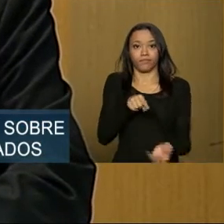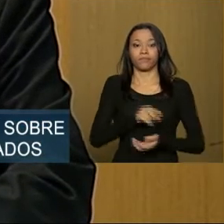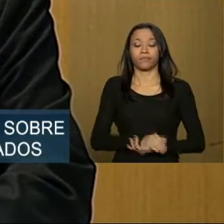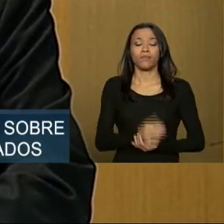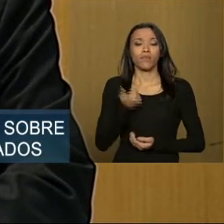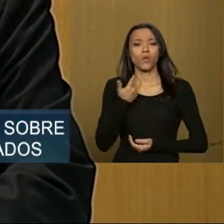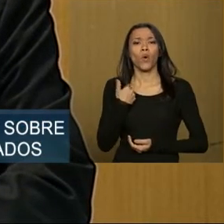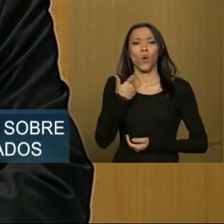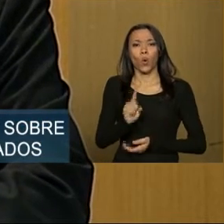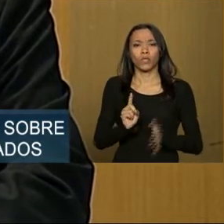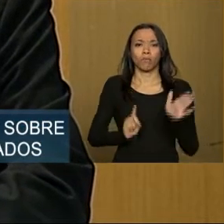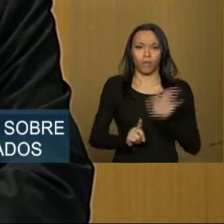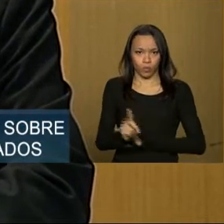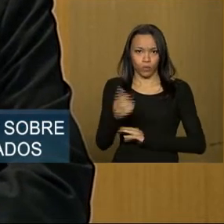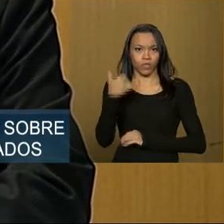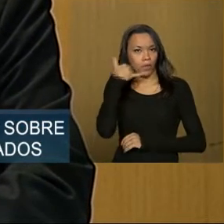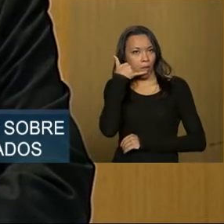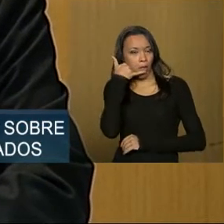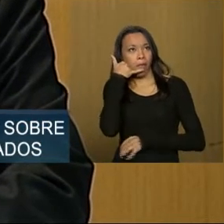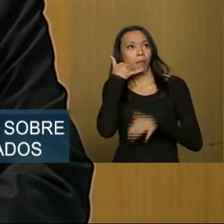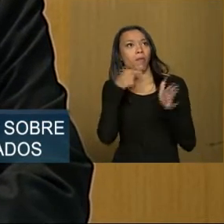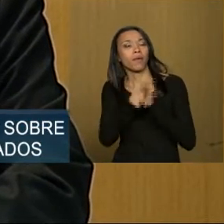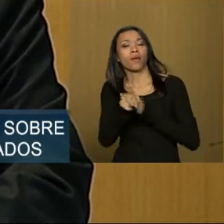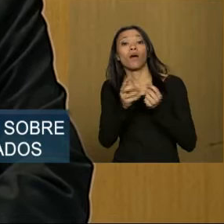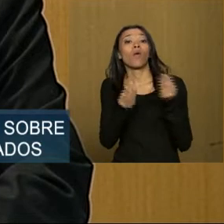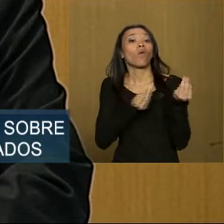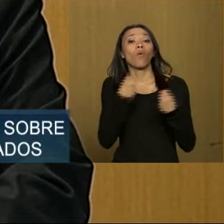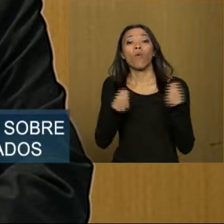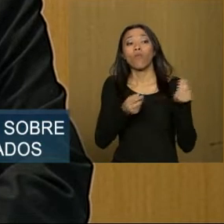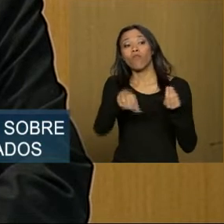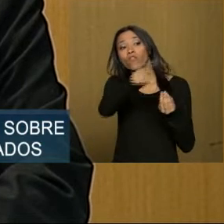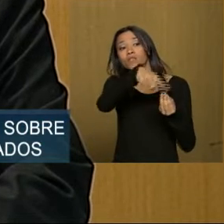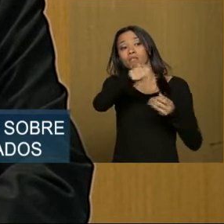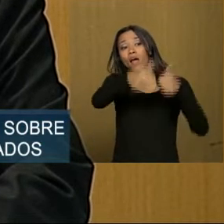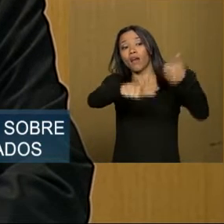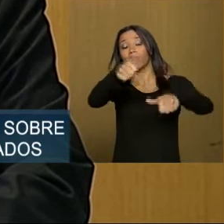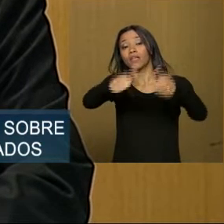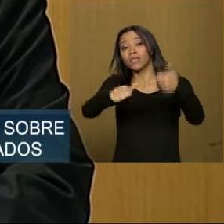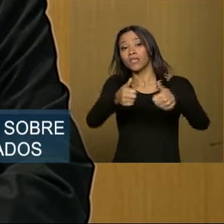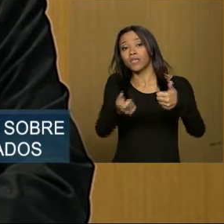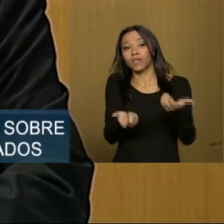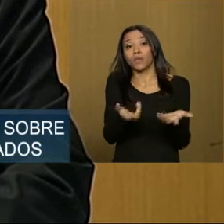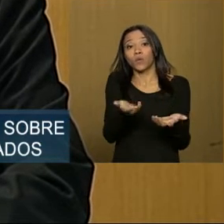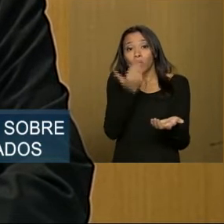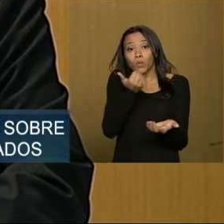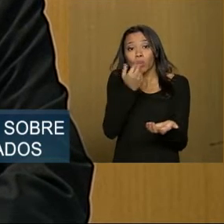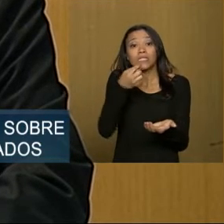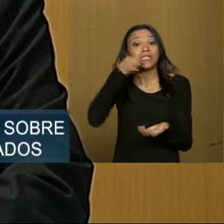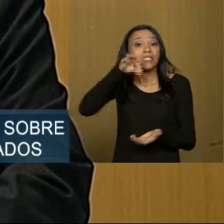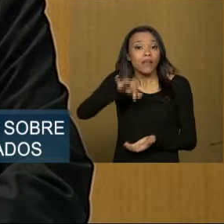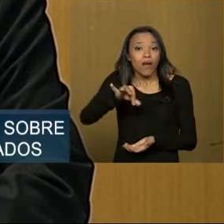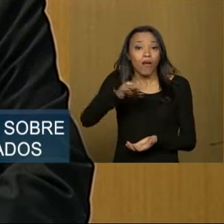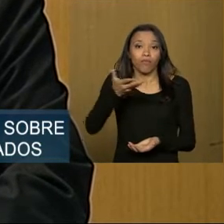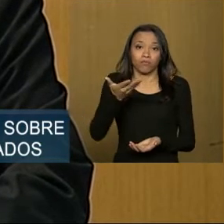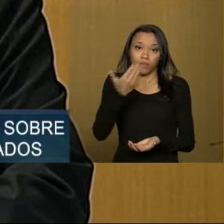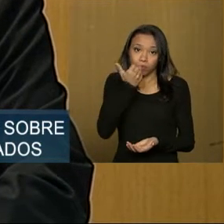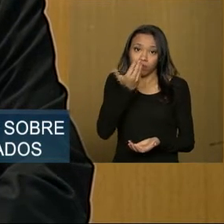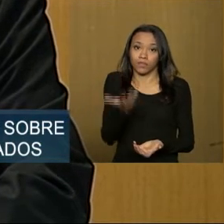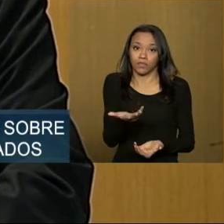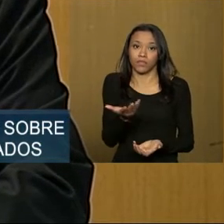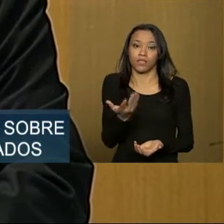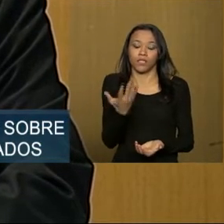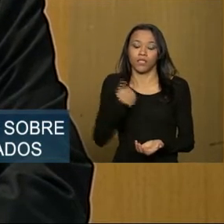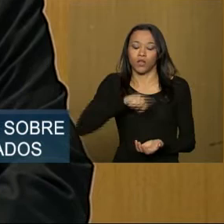nós fazemos no Vigitel é como a população avalia o seu consumo do sal. E é bastante surpreendente o que